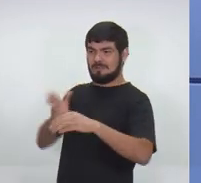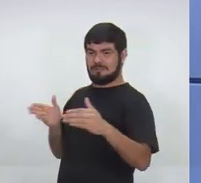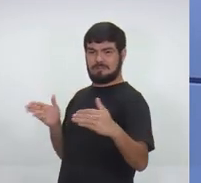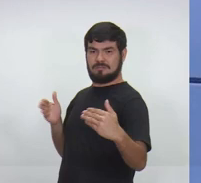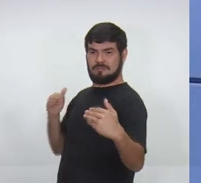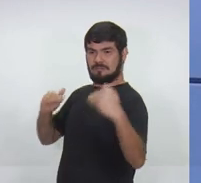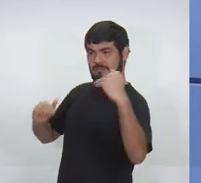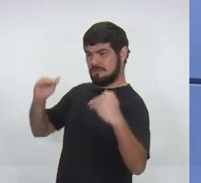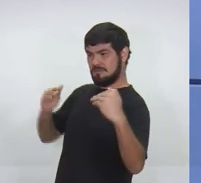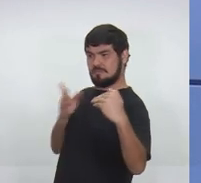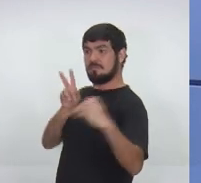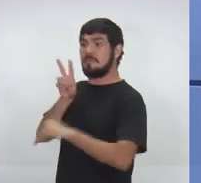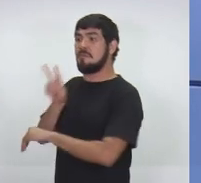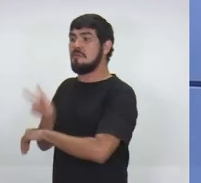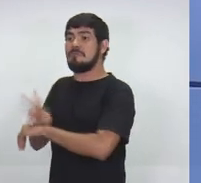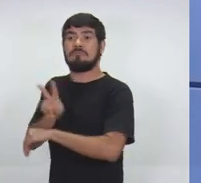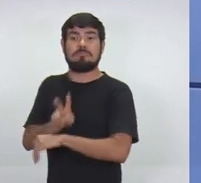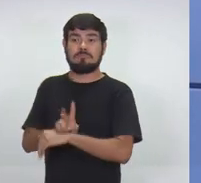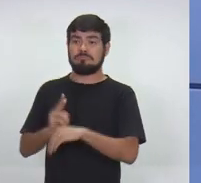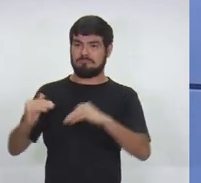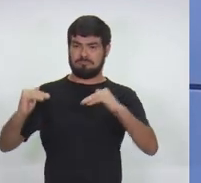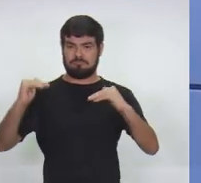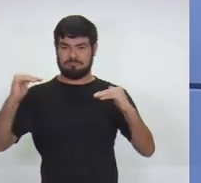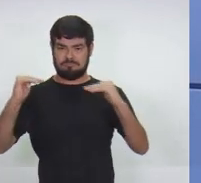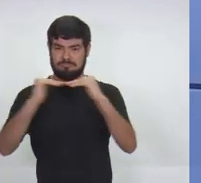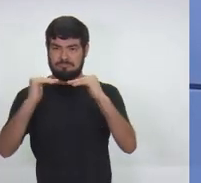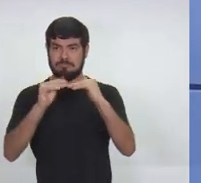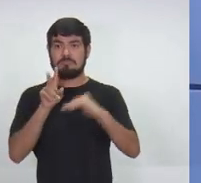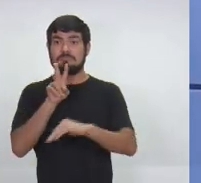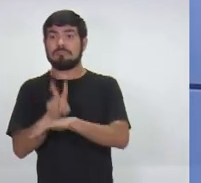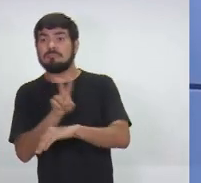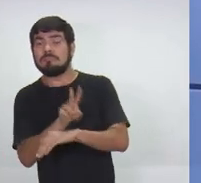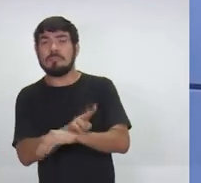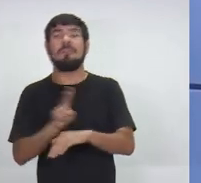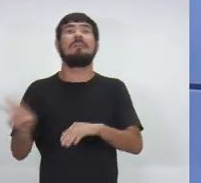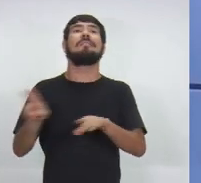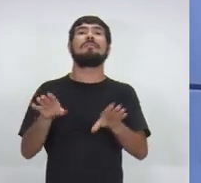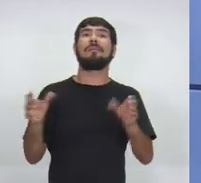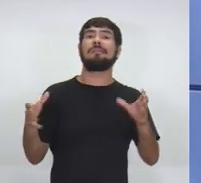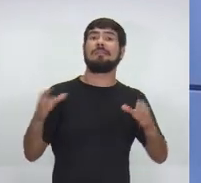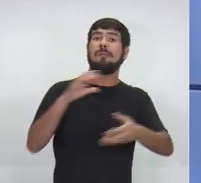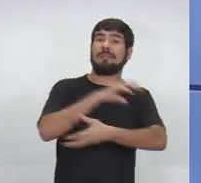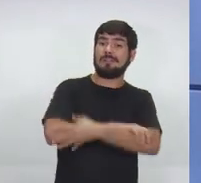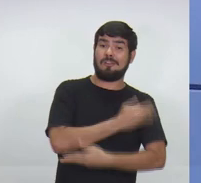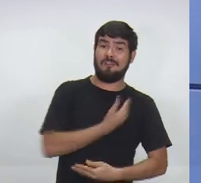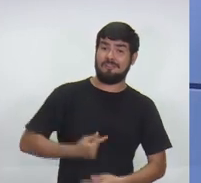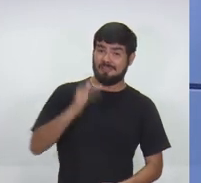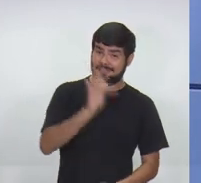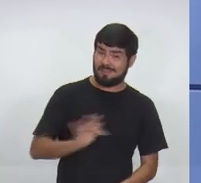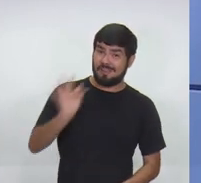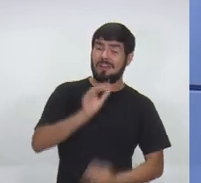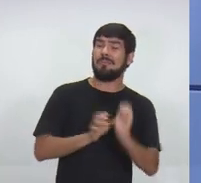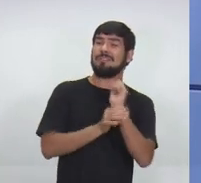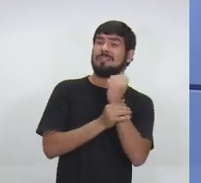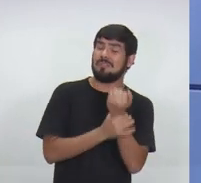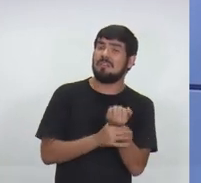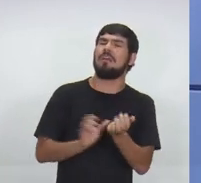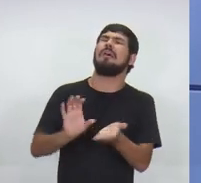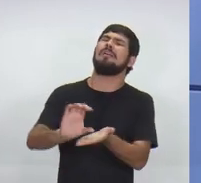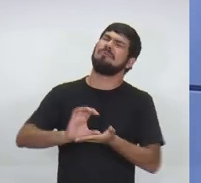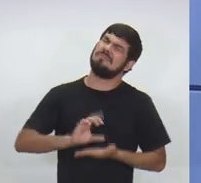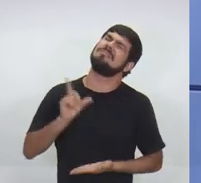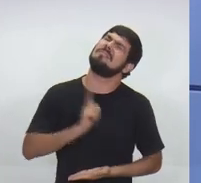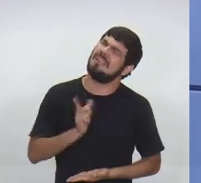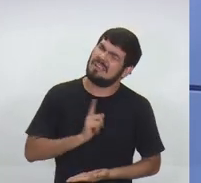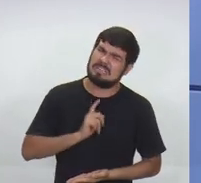exército ela vai ser melhorada com a polícia federal de maneira que nós possamos ter uma com a segurança dele realmente nosso estado o recurso tem mas